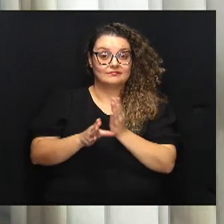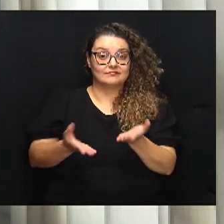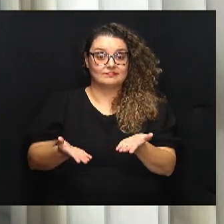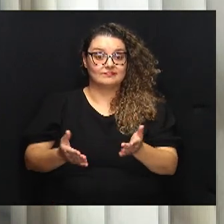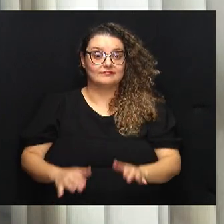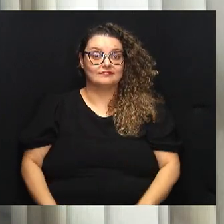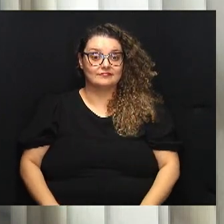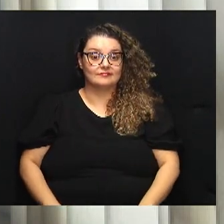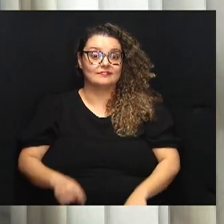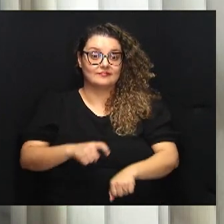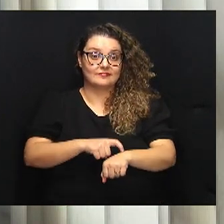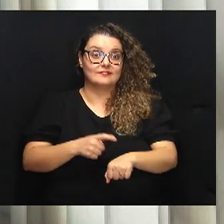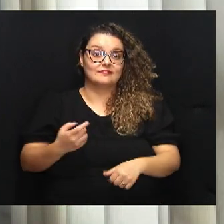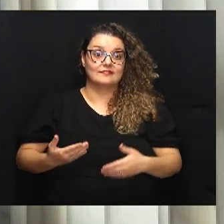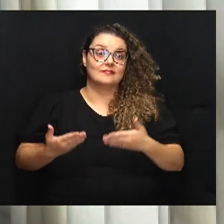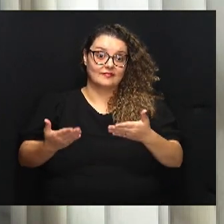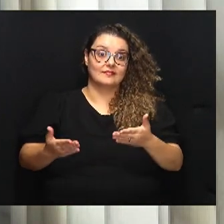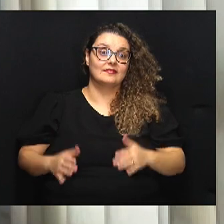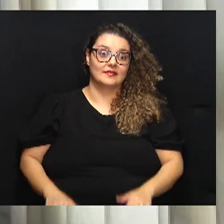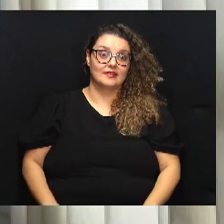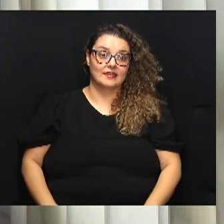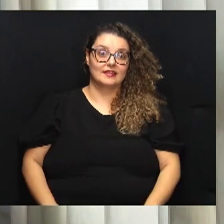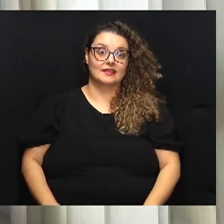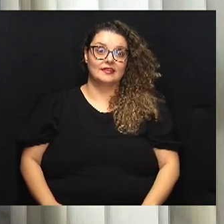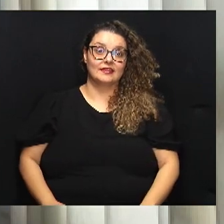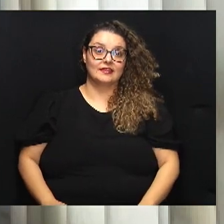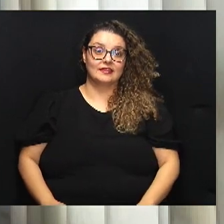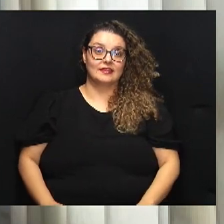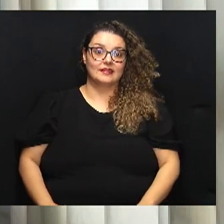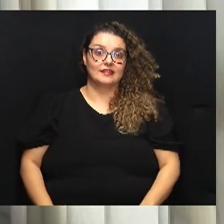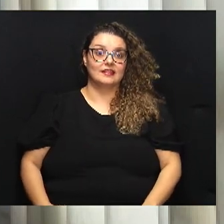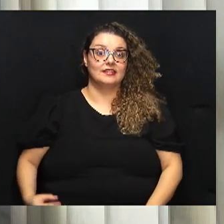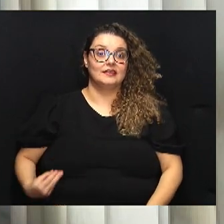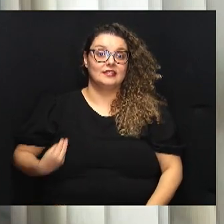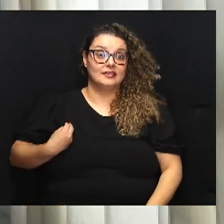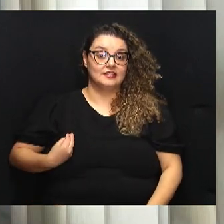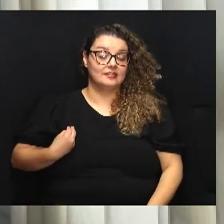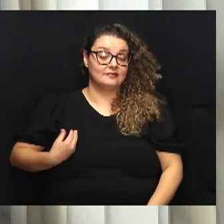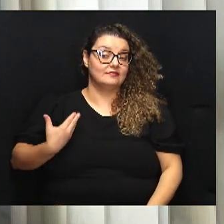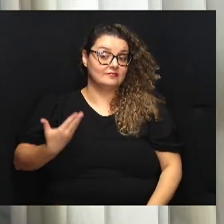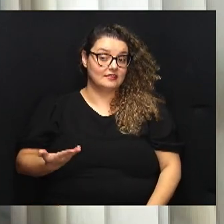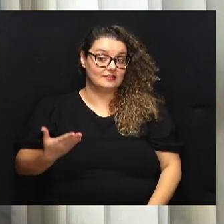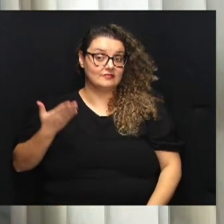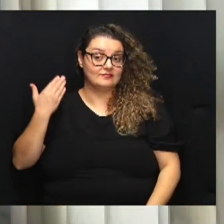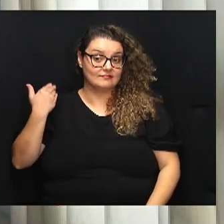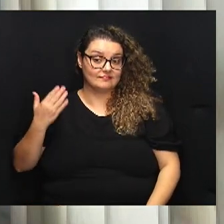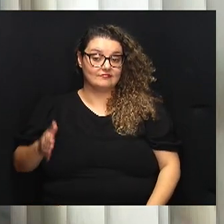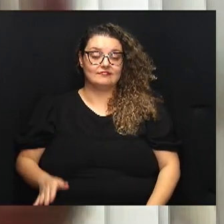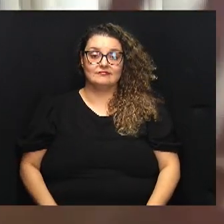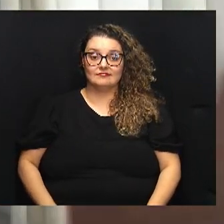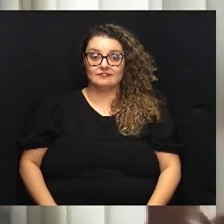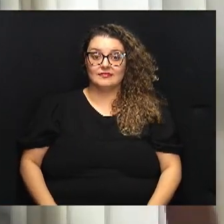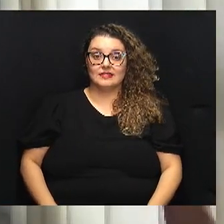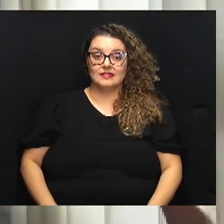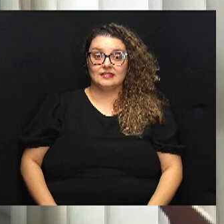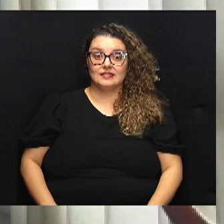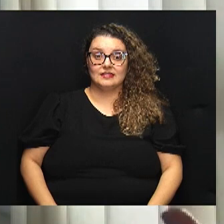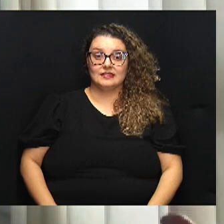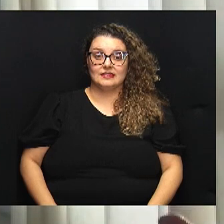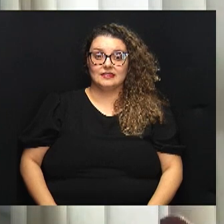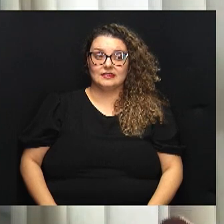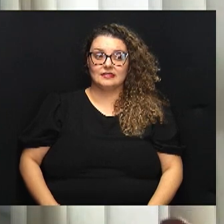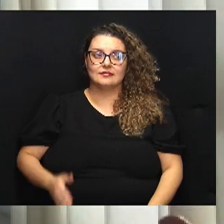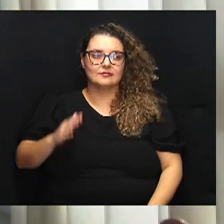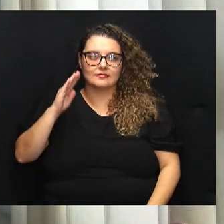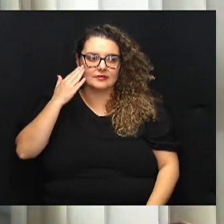das situações que eu coloco ali, né? Então, que vivenciou, que muitas vezes talvez não entendeu ali no